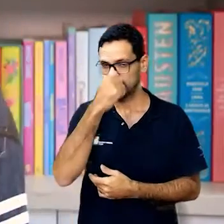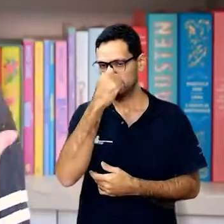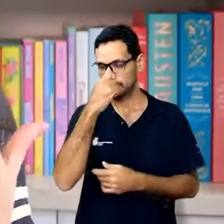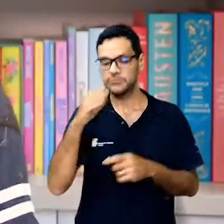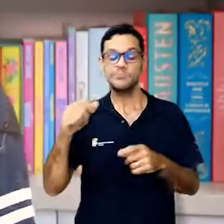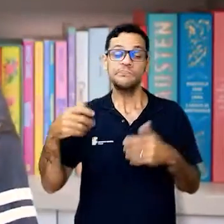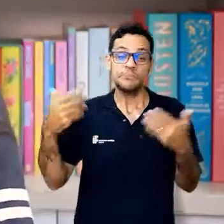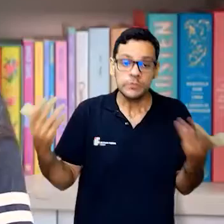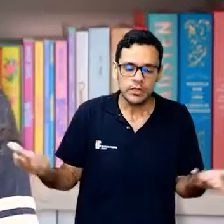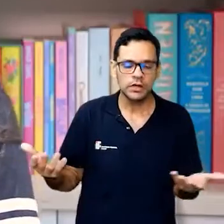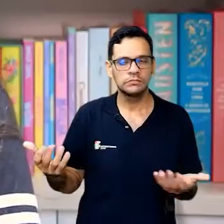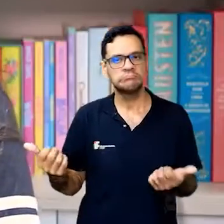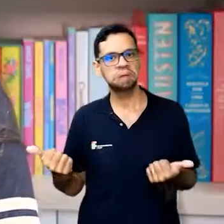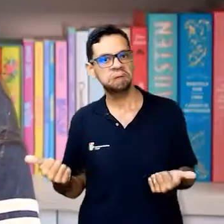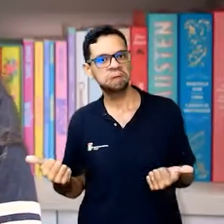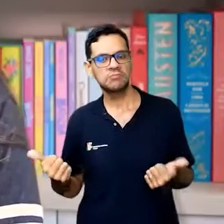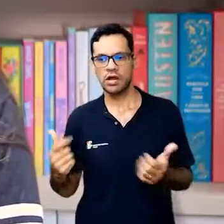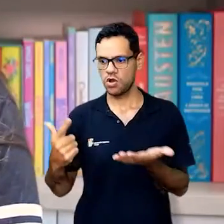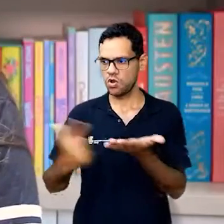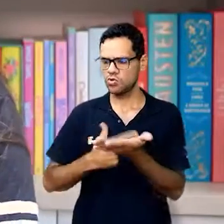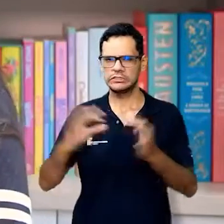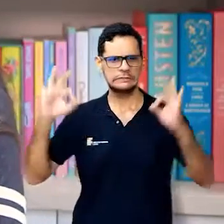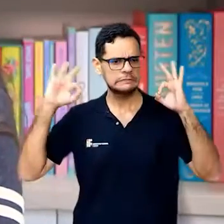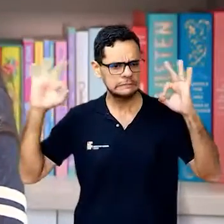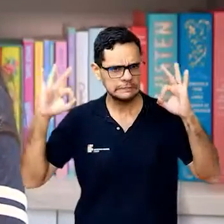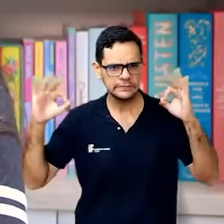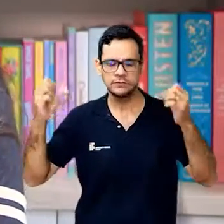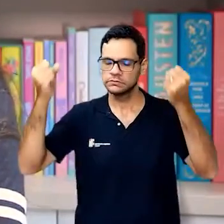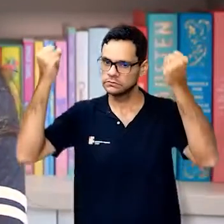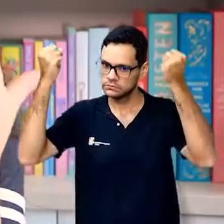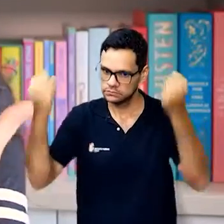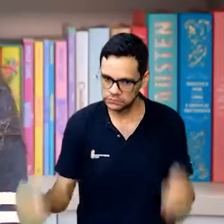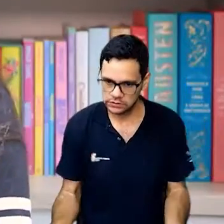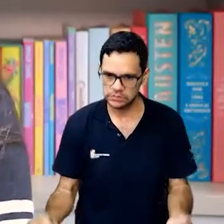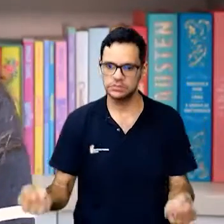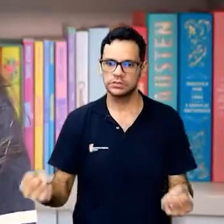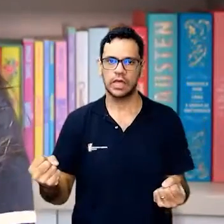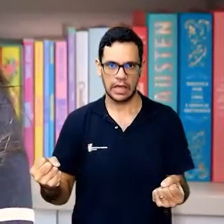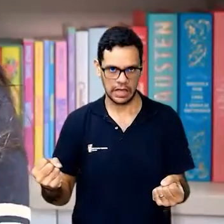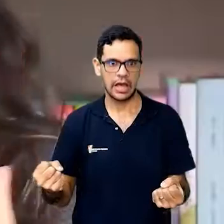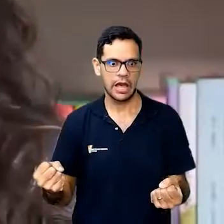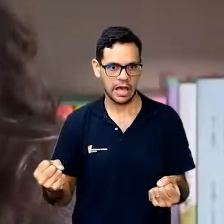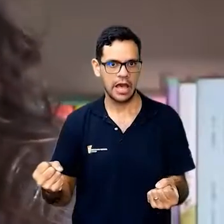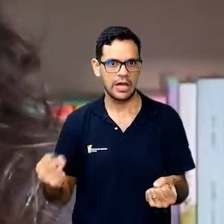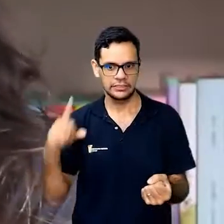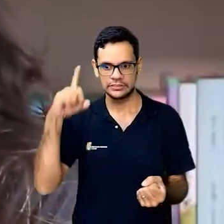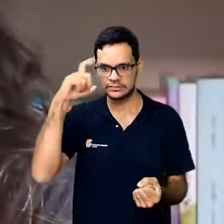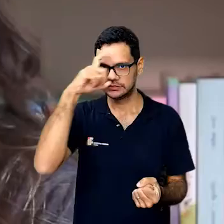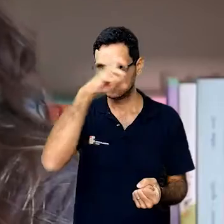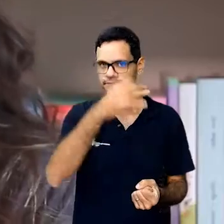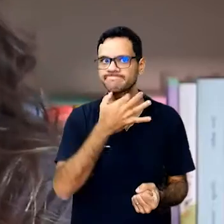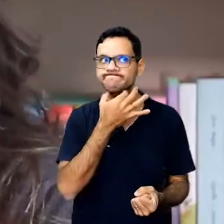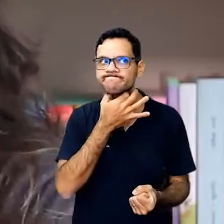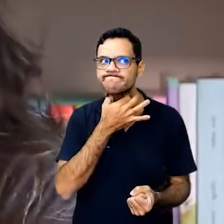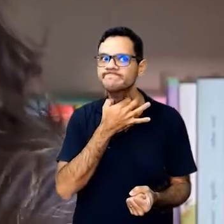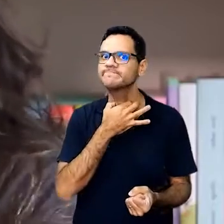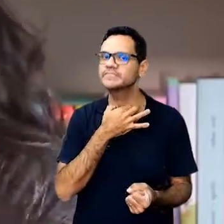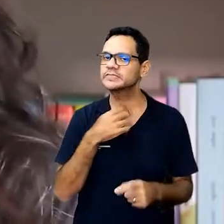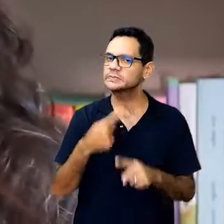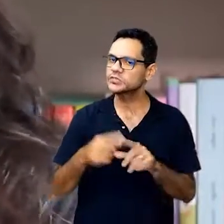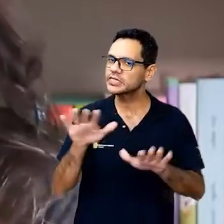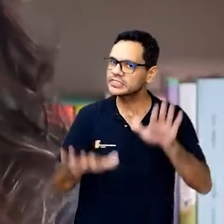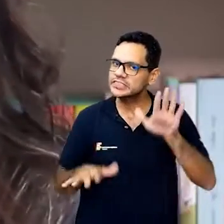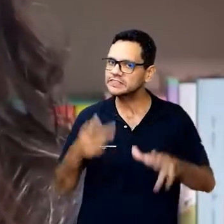a experiência, a vivência que ele teve. Então, cara, é um livro sensacional, doloroso também, bem doloroso, inclusive, bem difícil